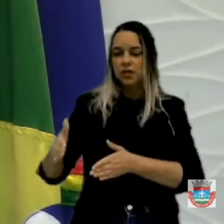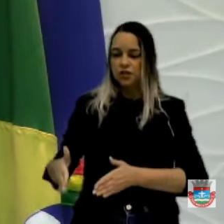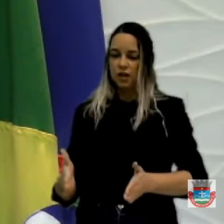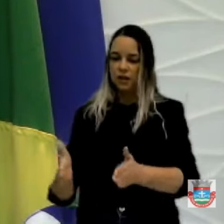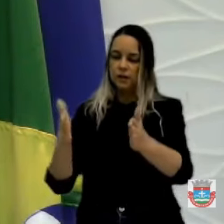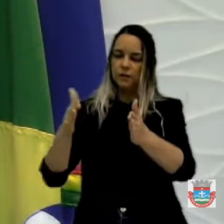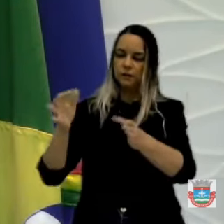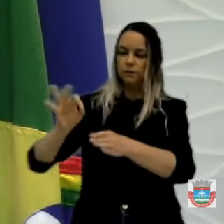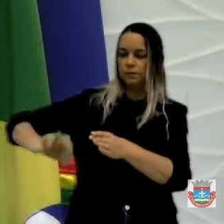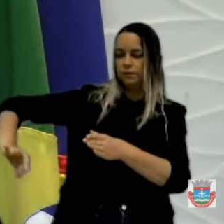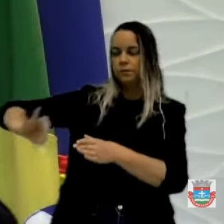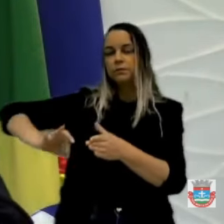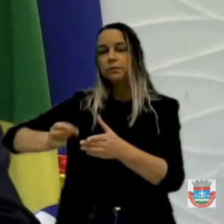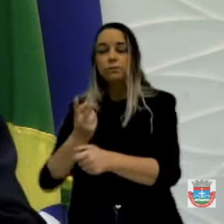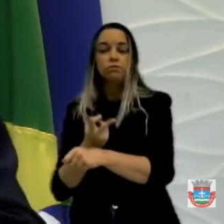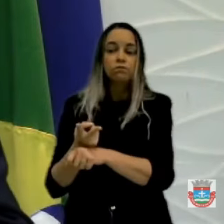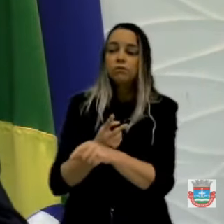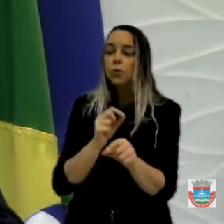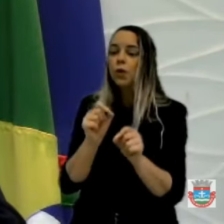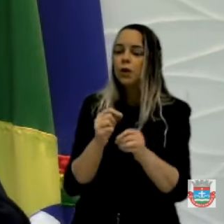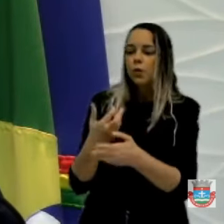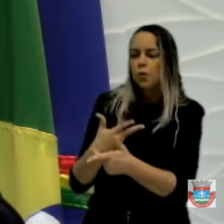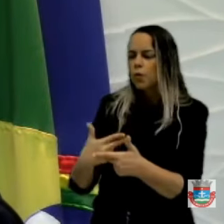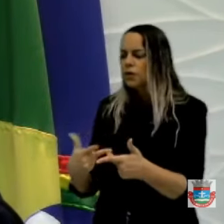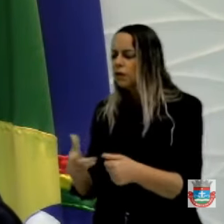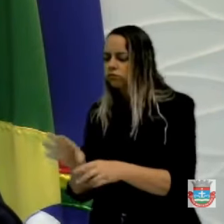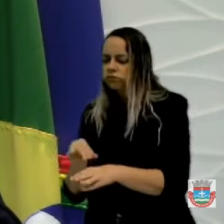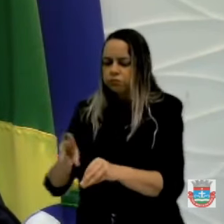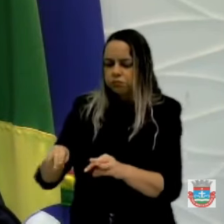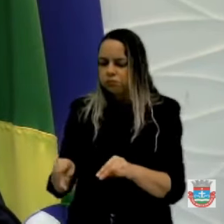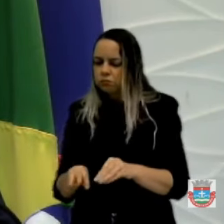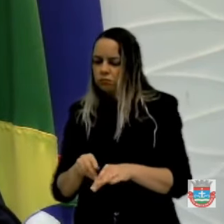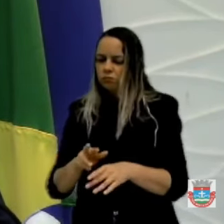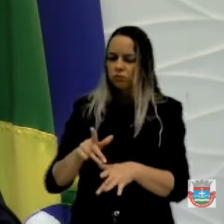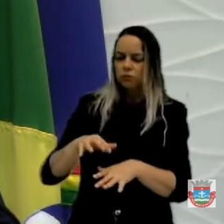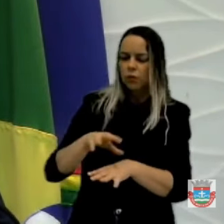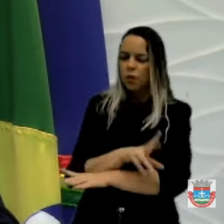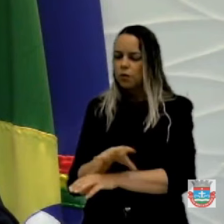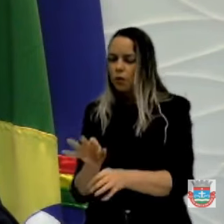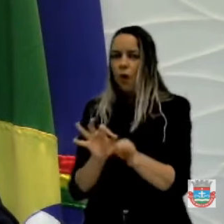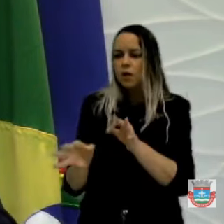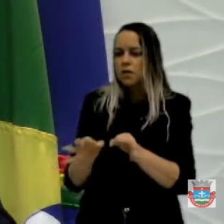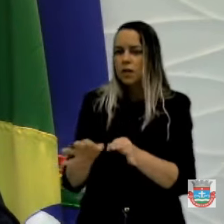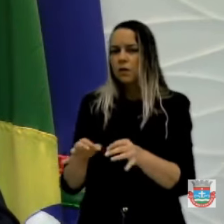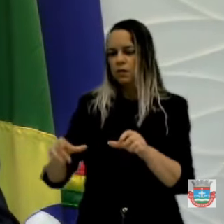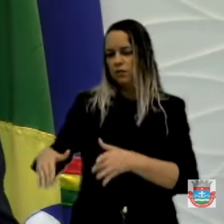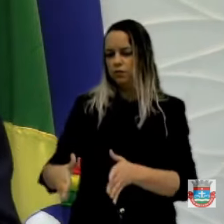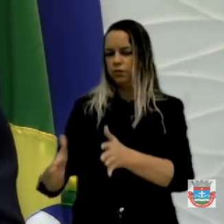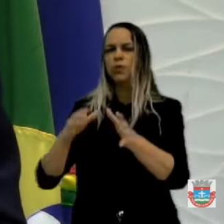Santo, procurando material para botar na estrada, passar a máquina, que aquela estrada está muito ruim.